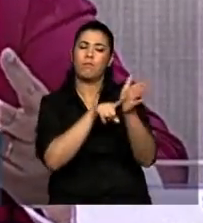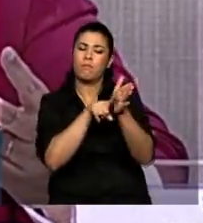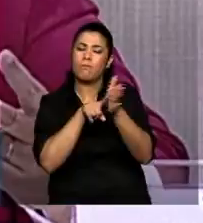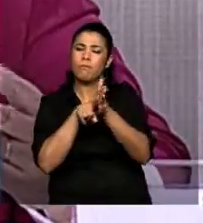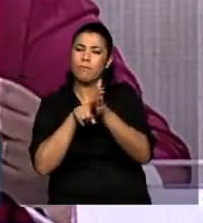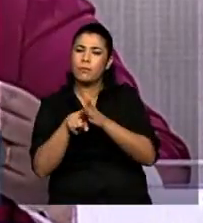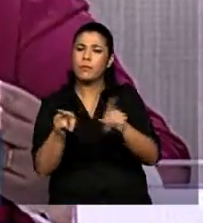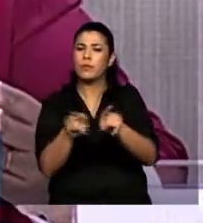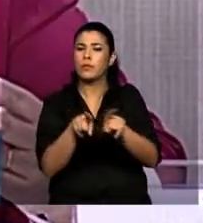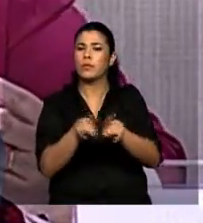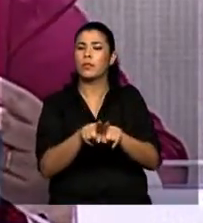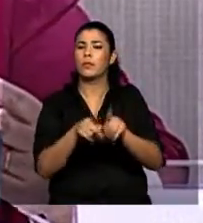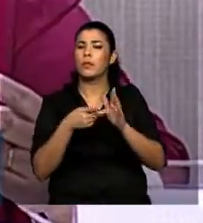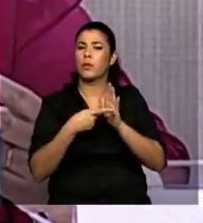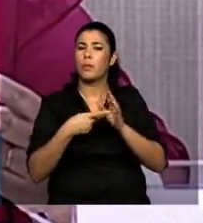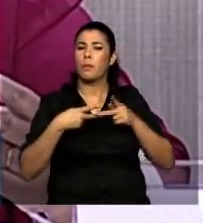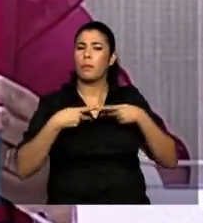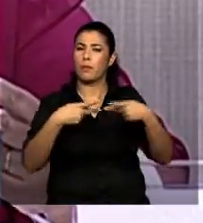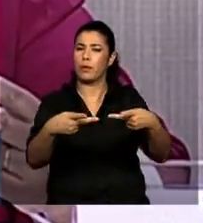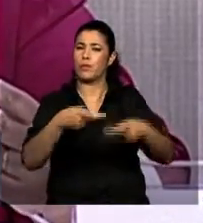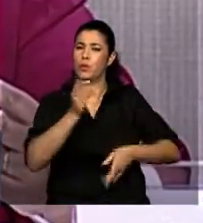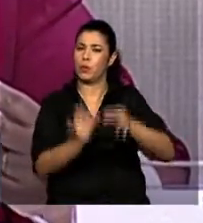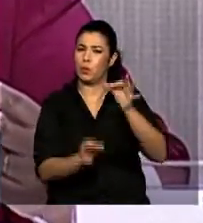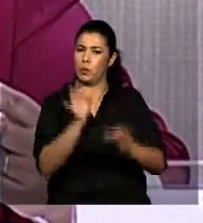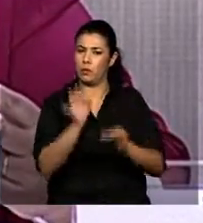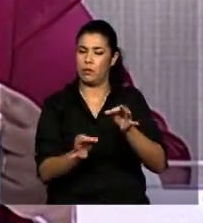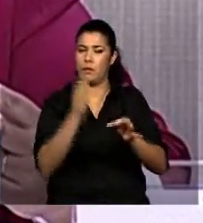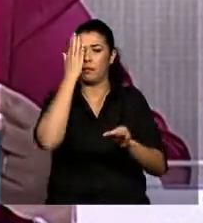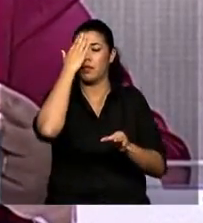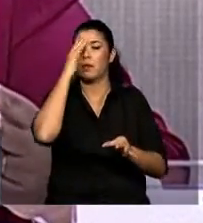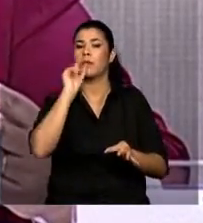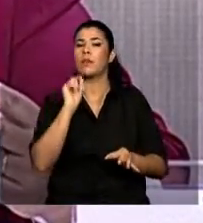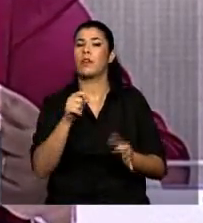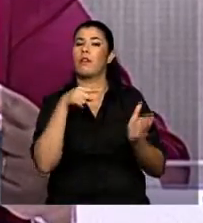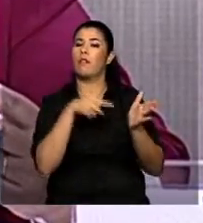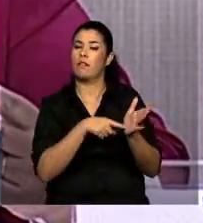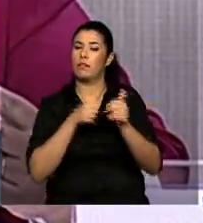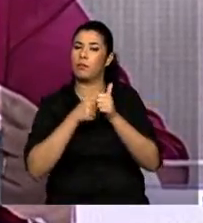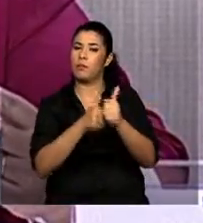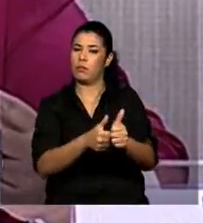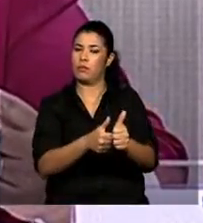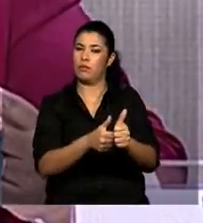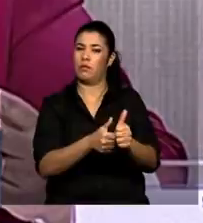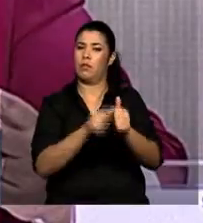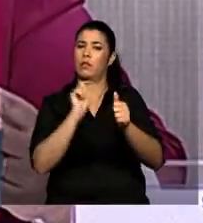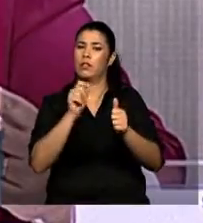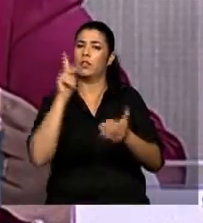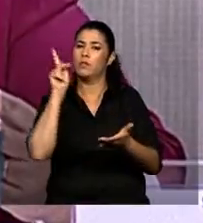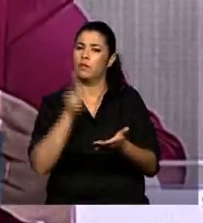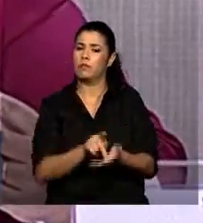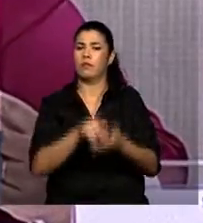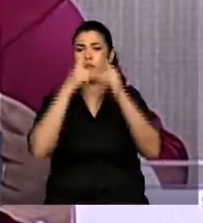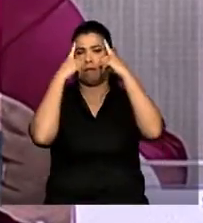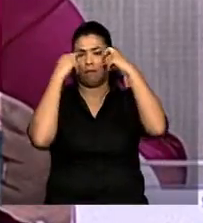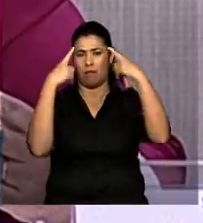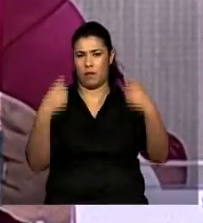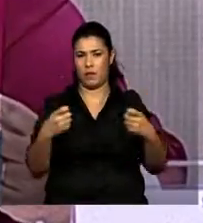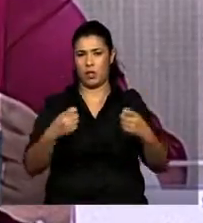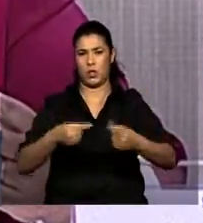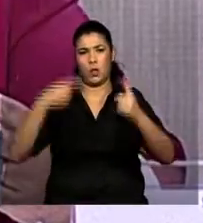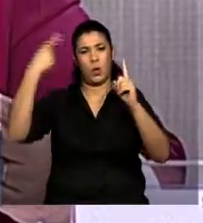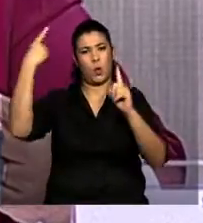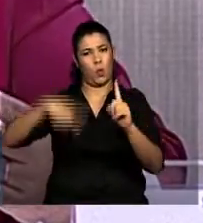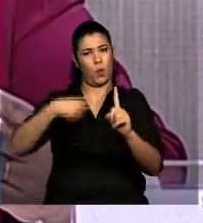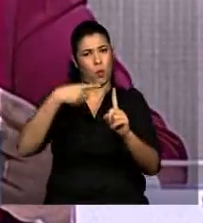e do processo judicial, para que efetivamente a violência contra as pessoas